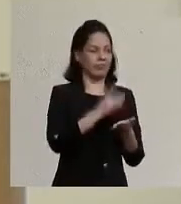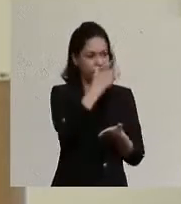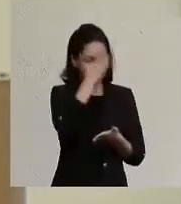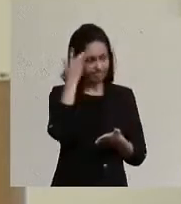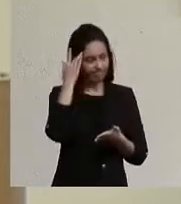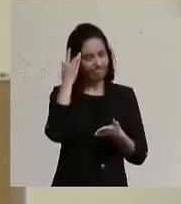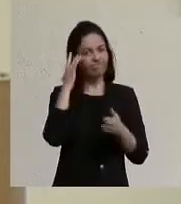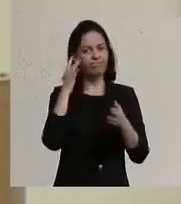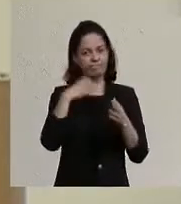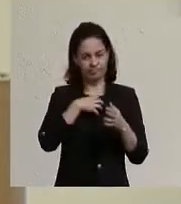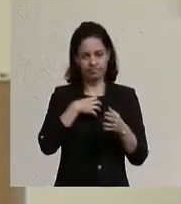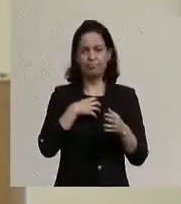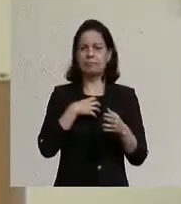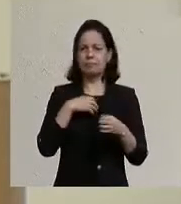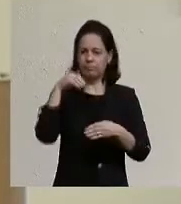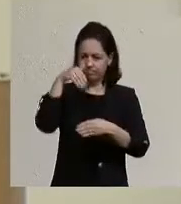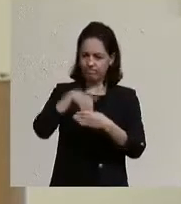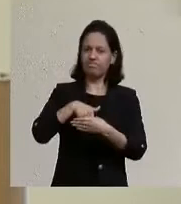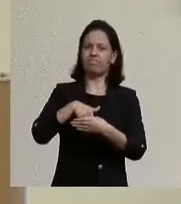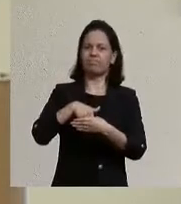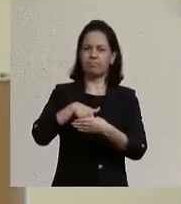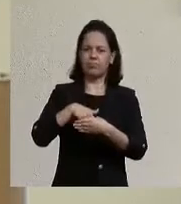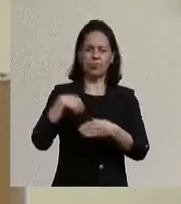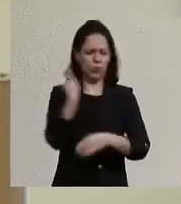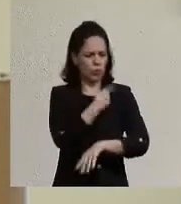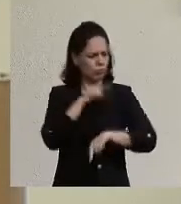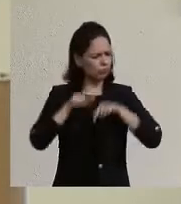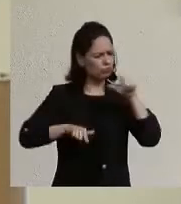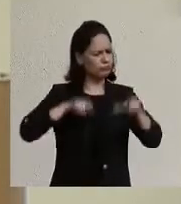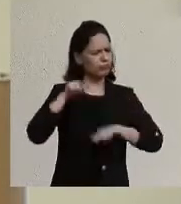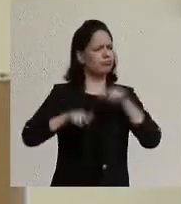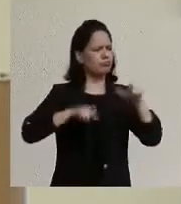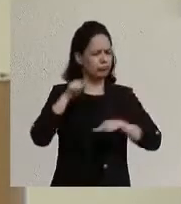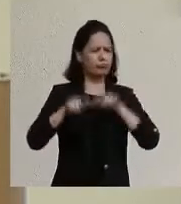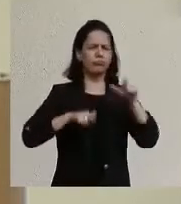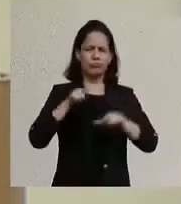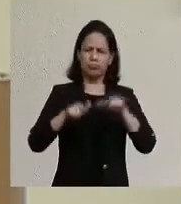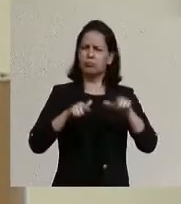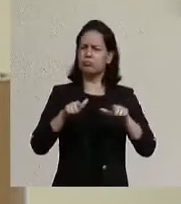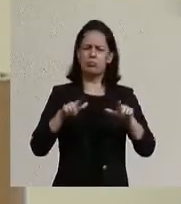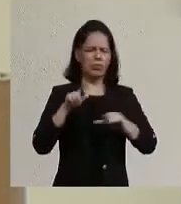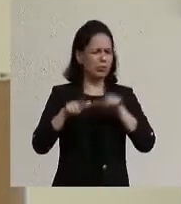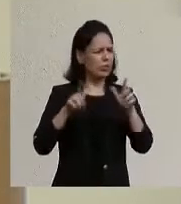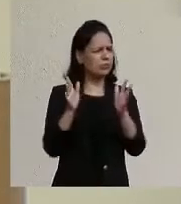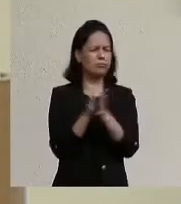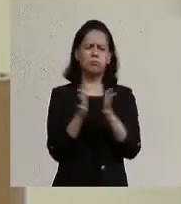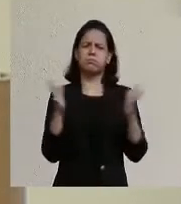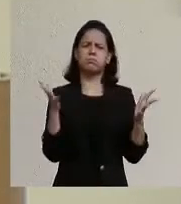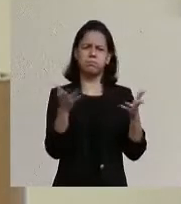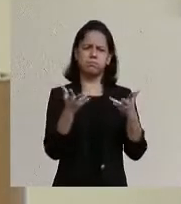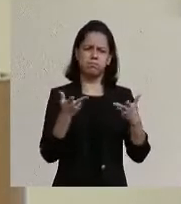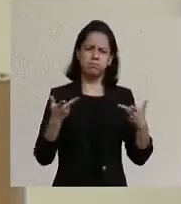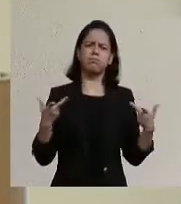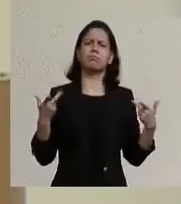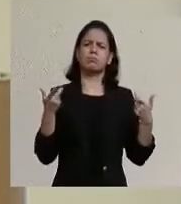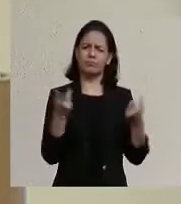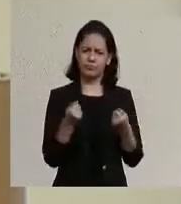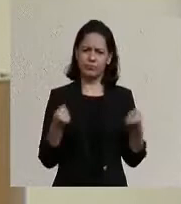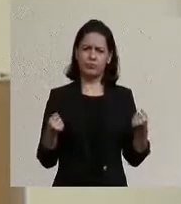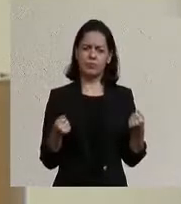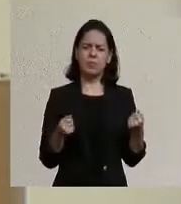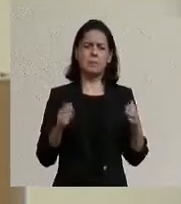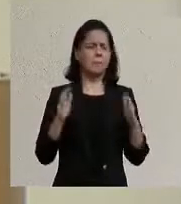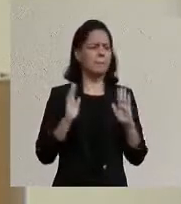fidelidade porque o trabalho foi feito o tempo todo foi um trabalho excelente um trabalho que deu